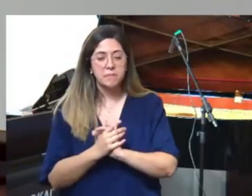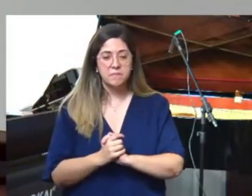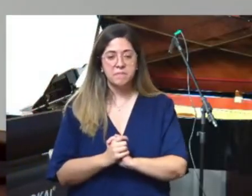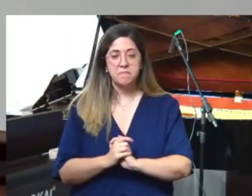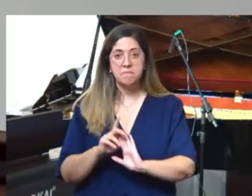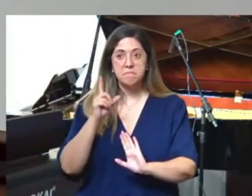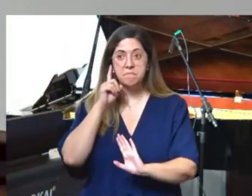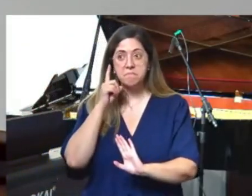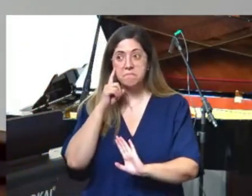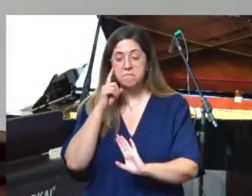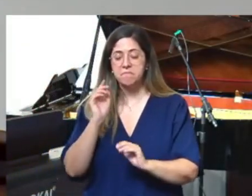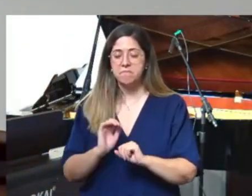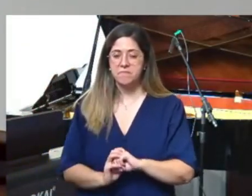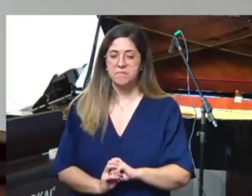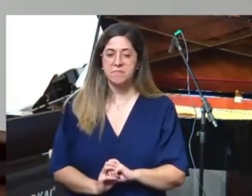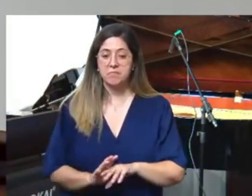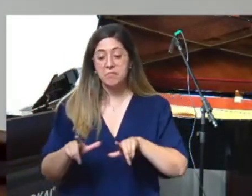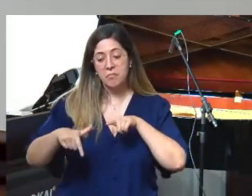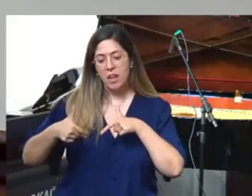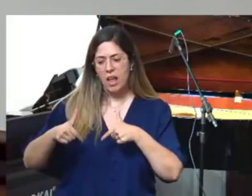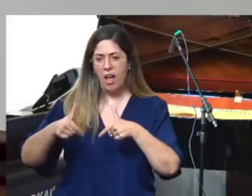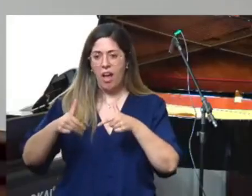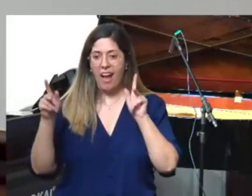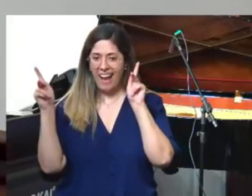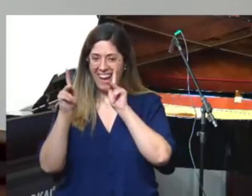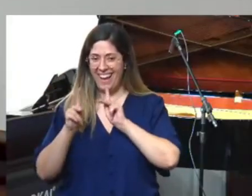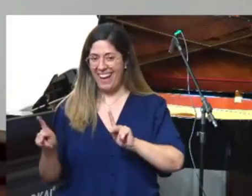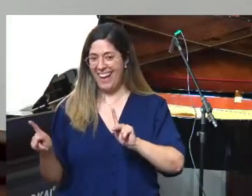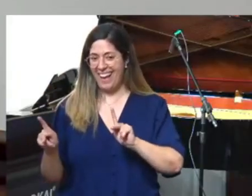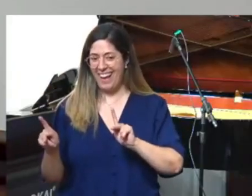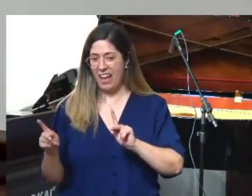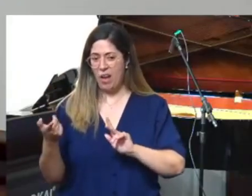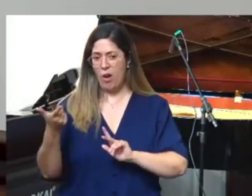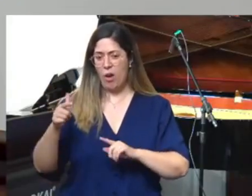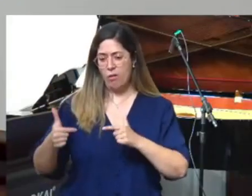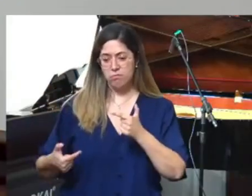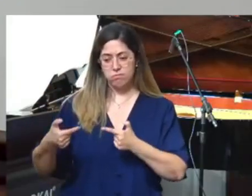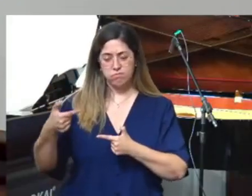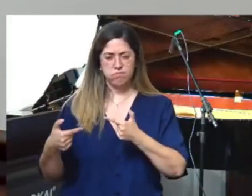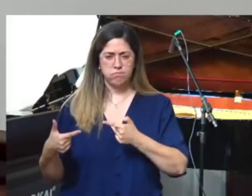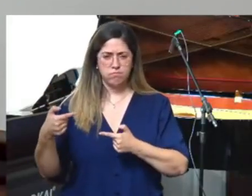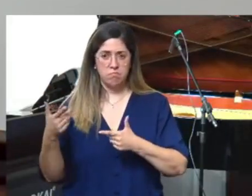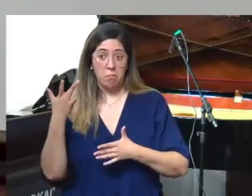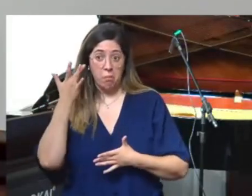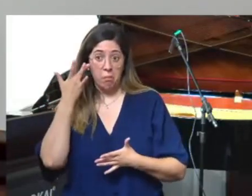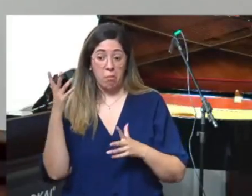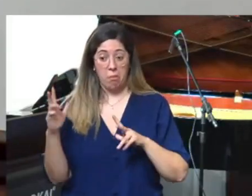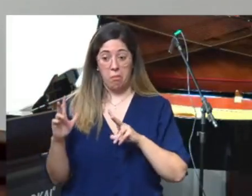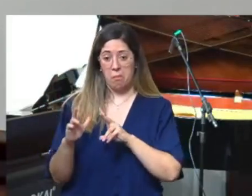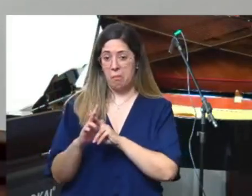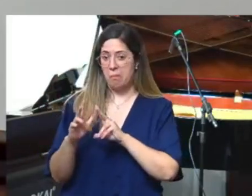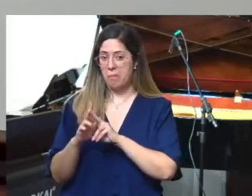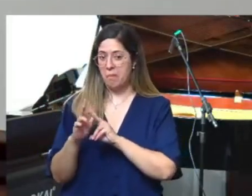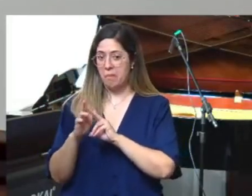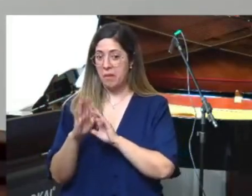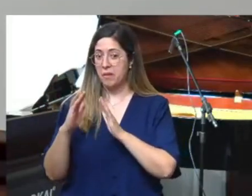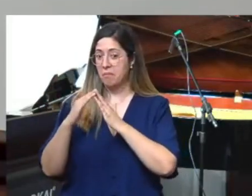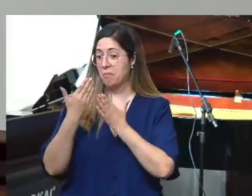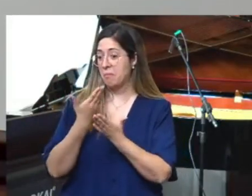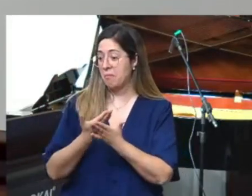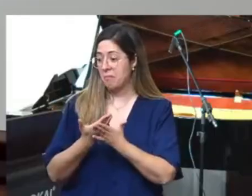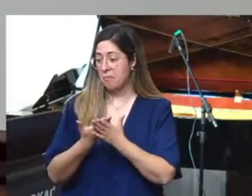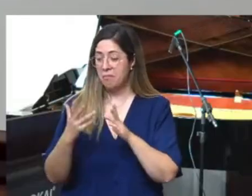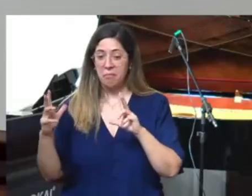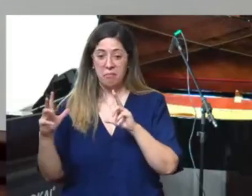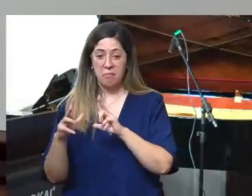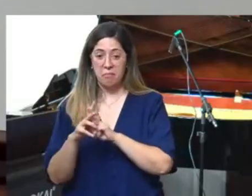Se ela vai lutar pela paz ou ela vai fazer a guerra, sabe? Brigando com os amiguinhos da escola,